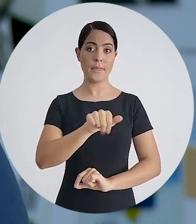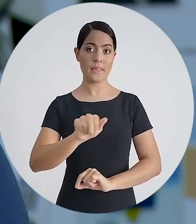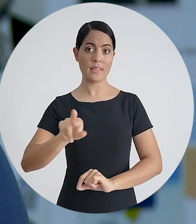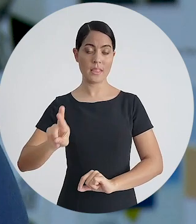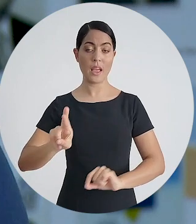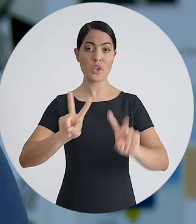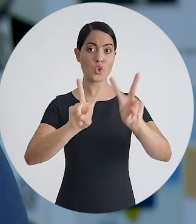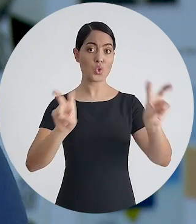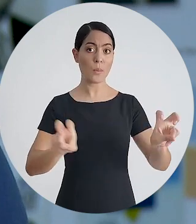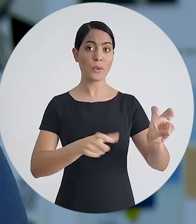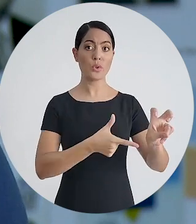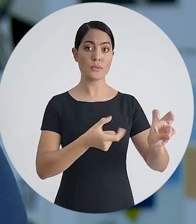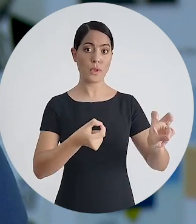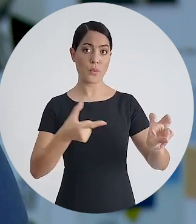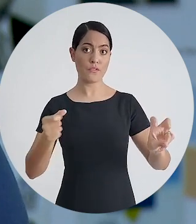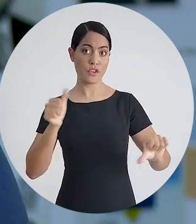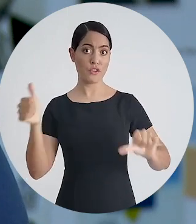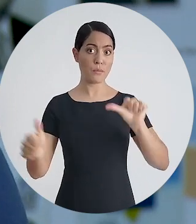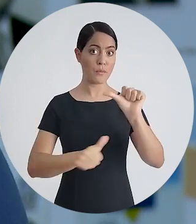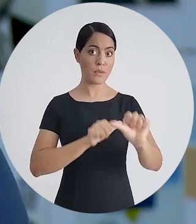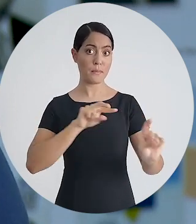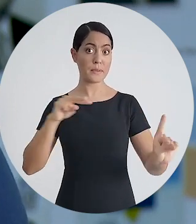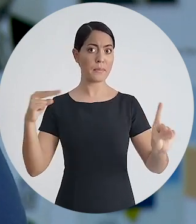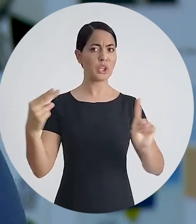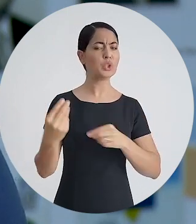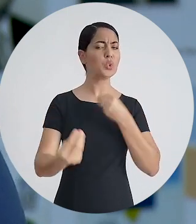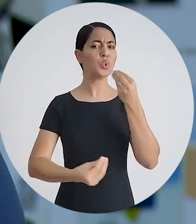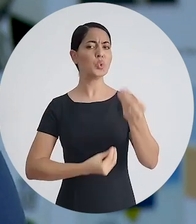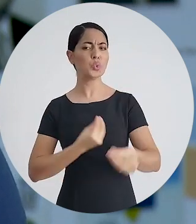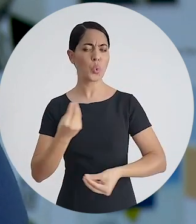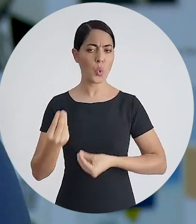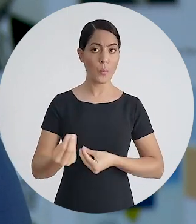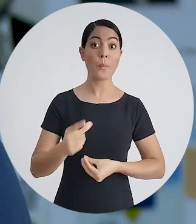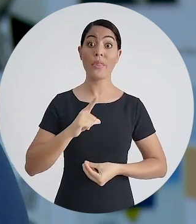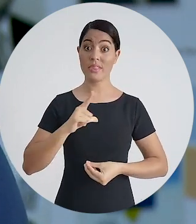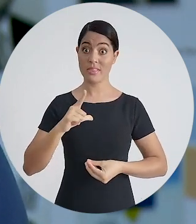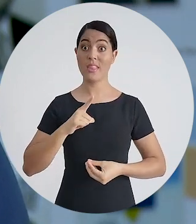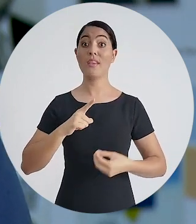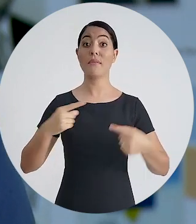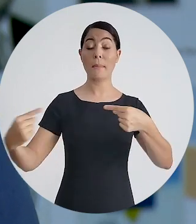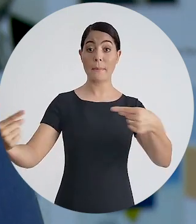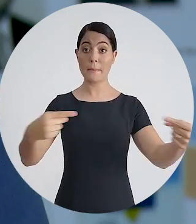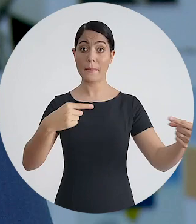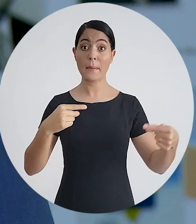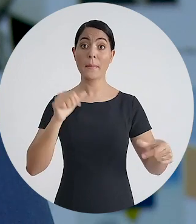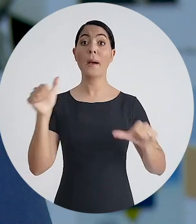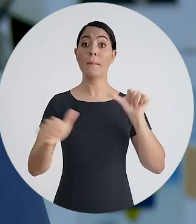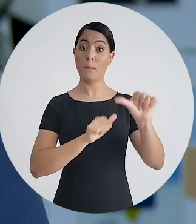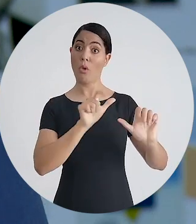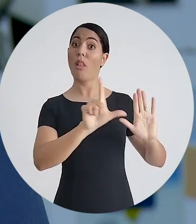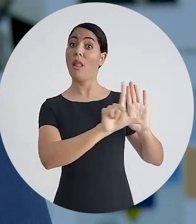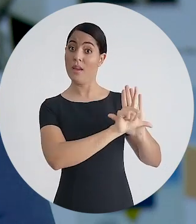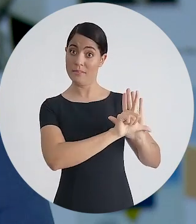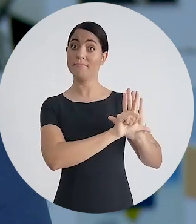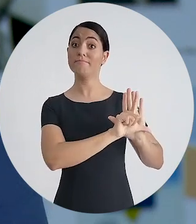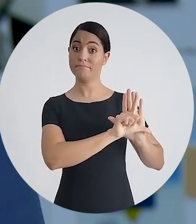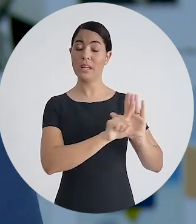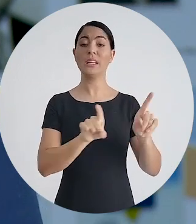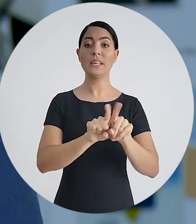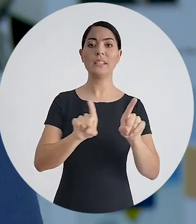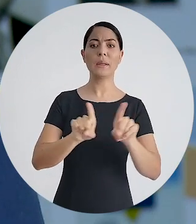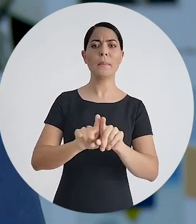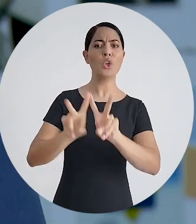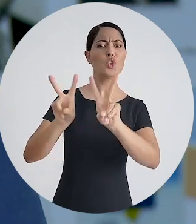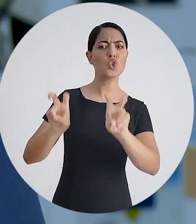2020, principais mudanças legislativas e jurisprudenciais. A transmissão contou com debates e palestras sobre alterações